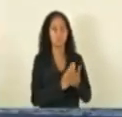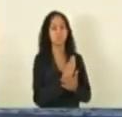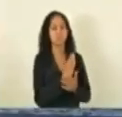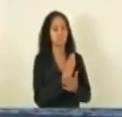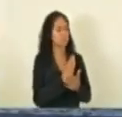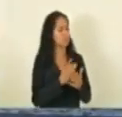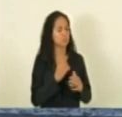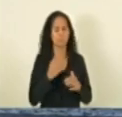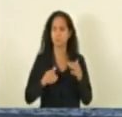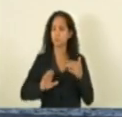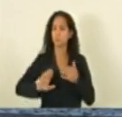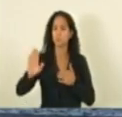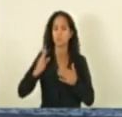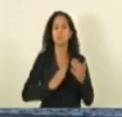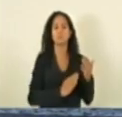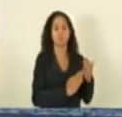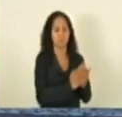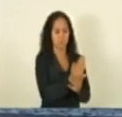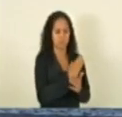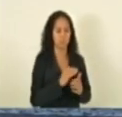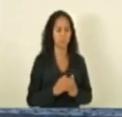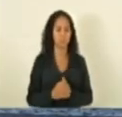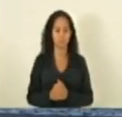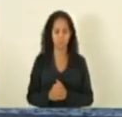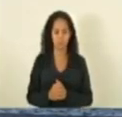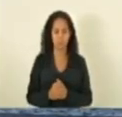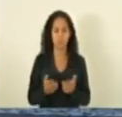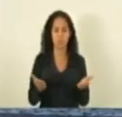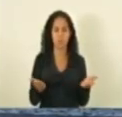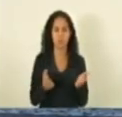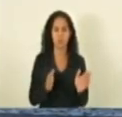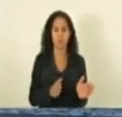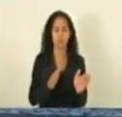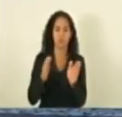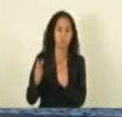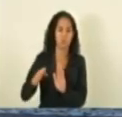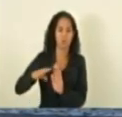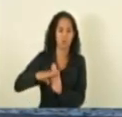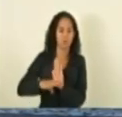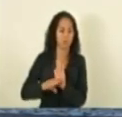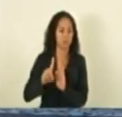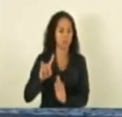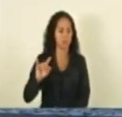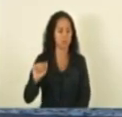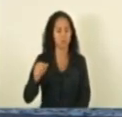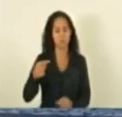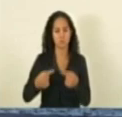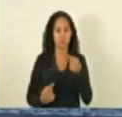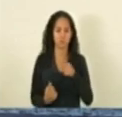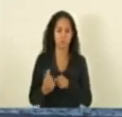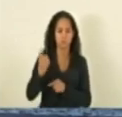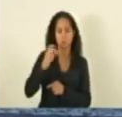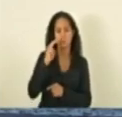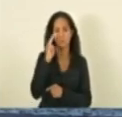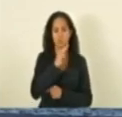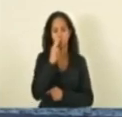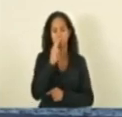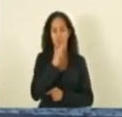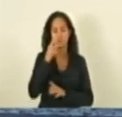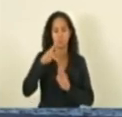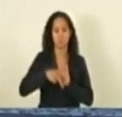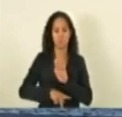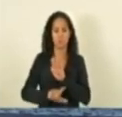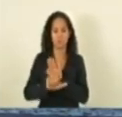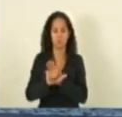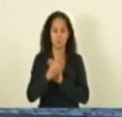manifestam. Aprovado. Passamos à fase da ordem do dia. Discussão única em regime de urgência do